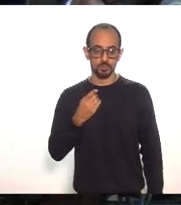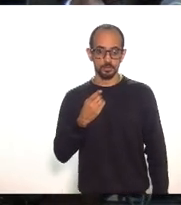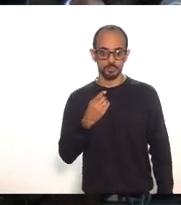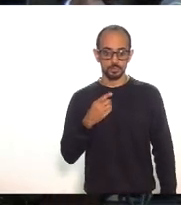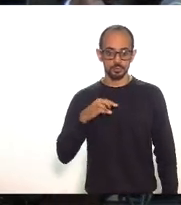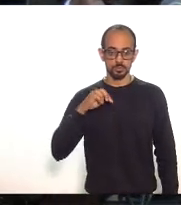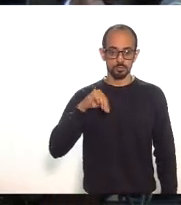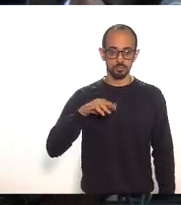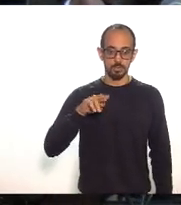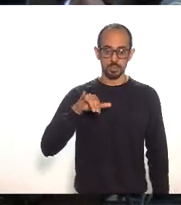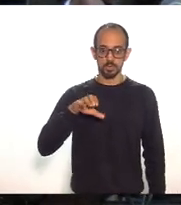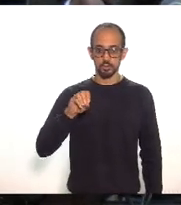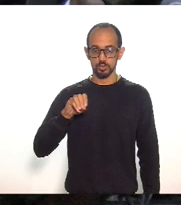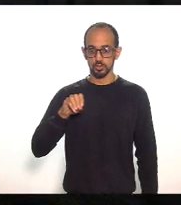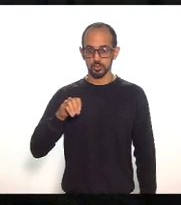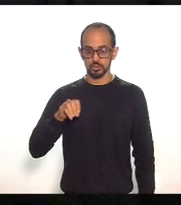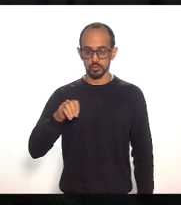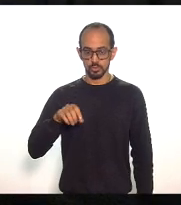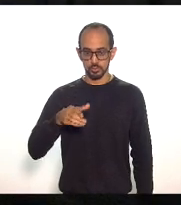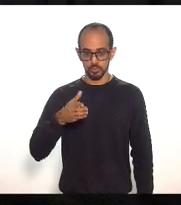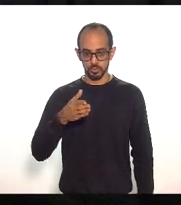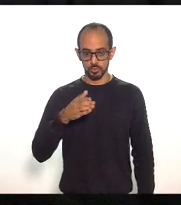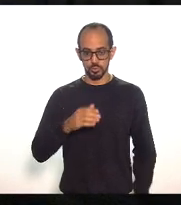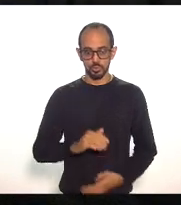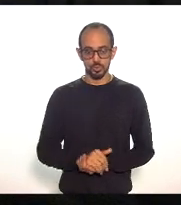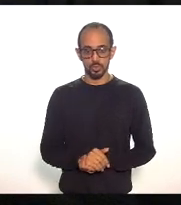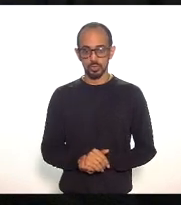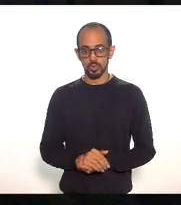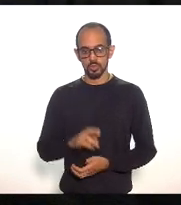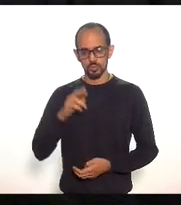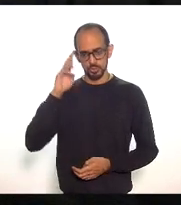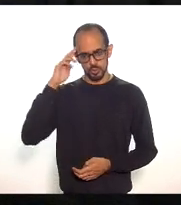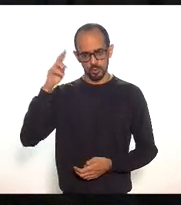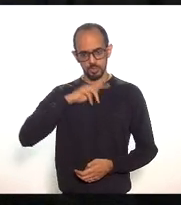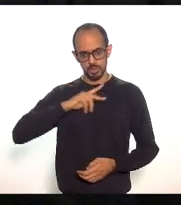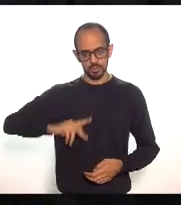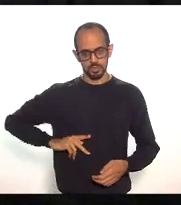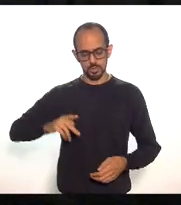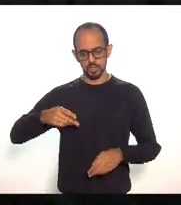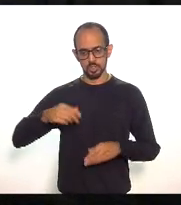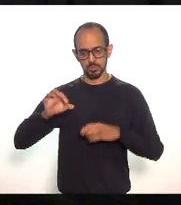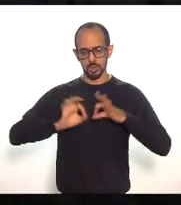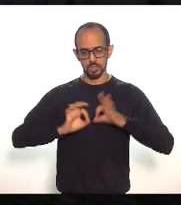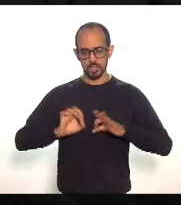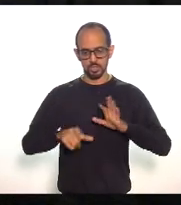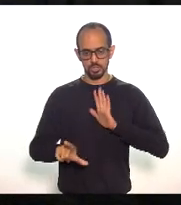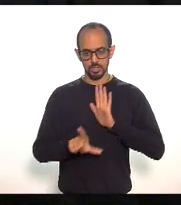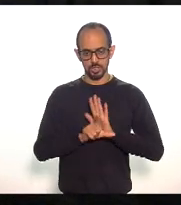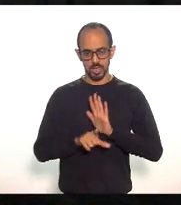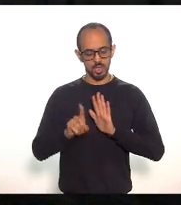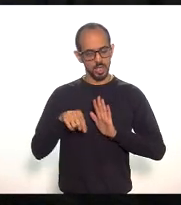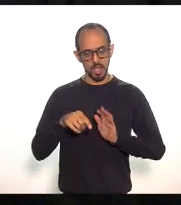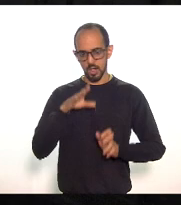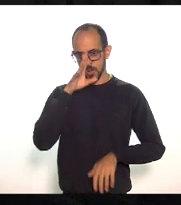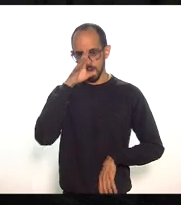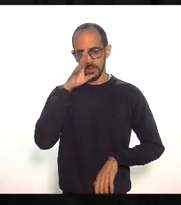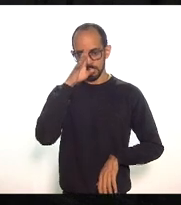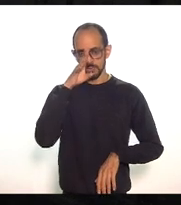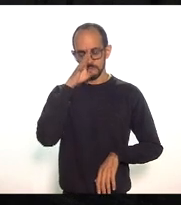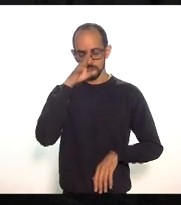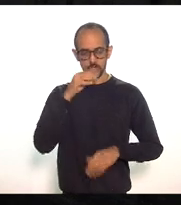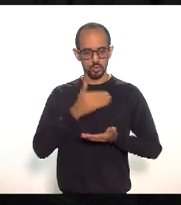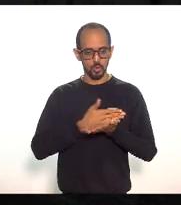Márcio Galberto. Senhor presidente, esse projeto de lei, ele é um absurdo de cabo a